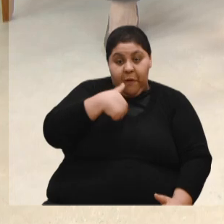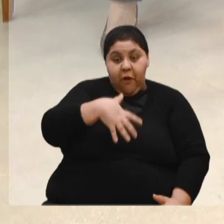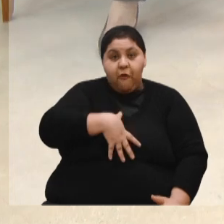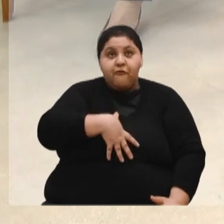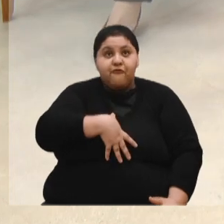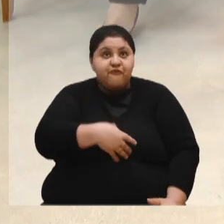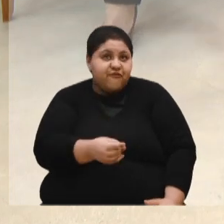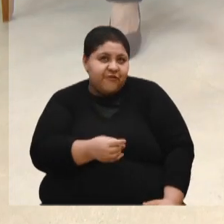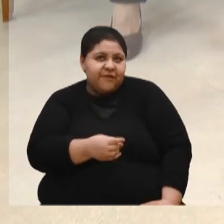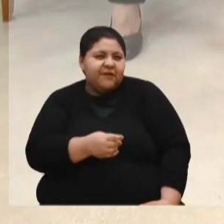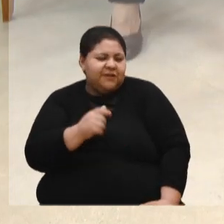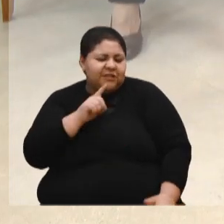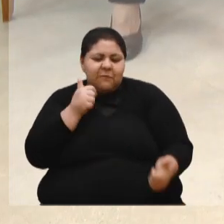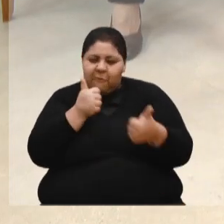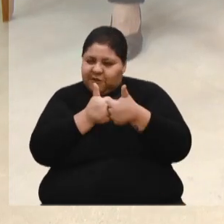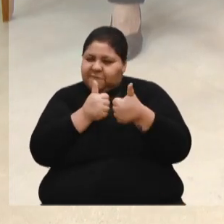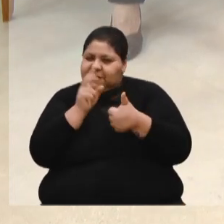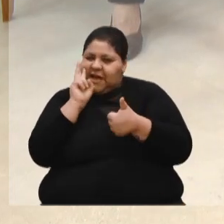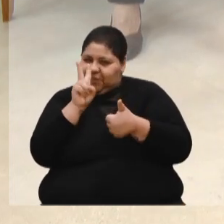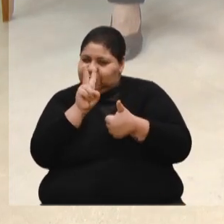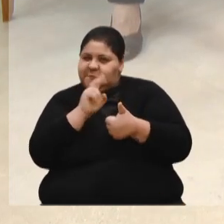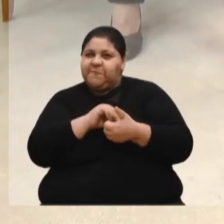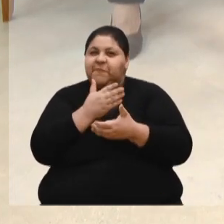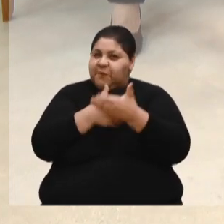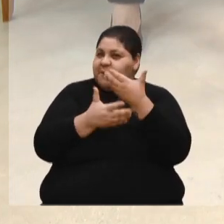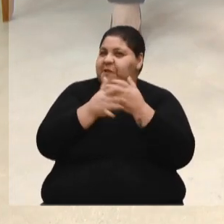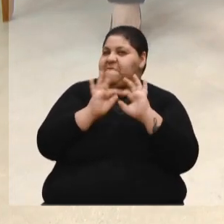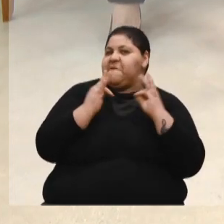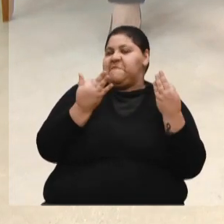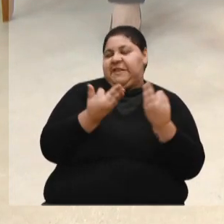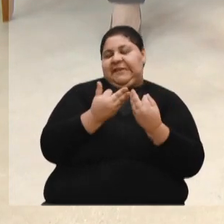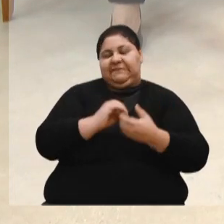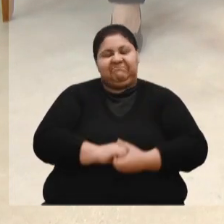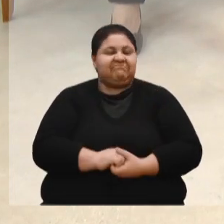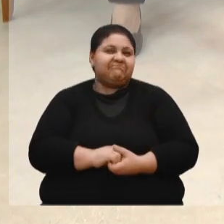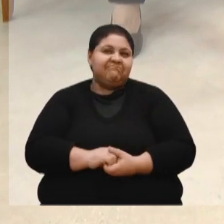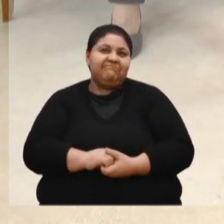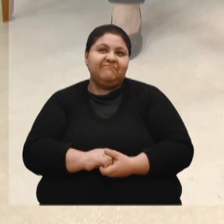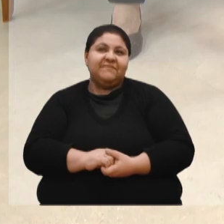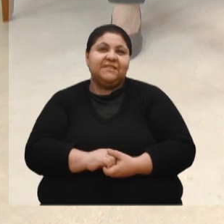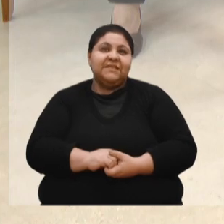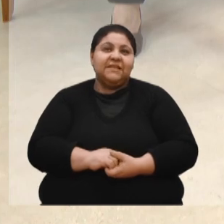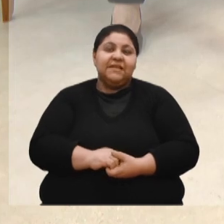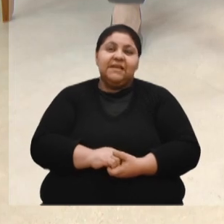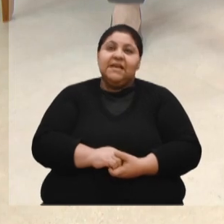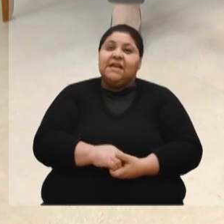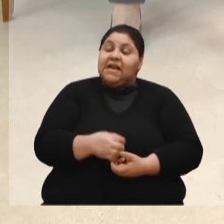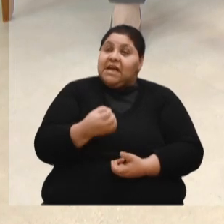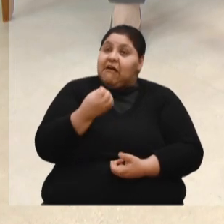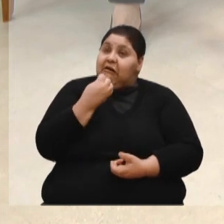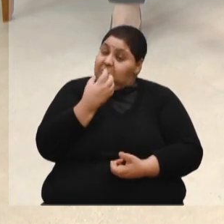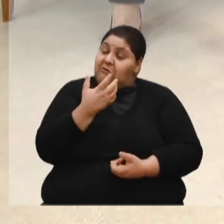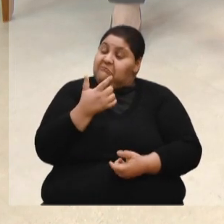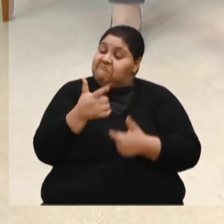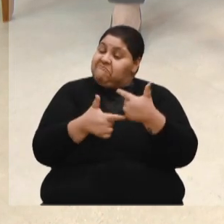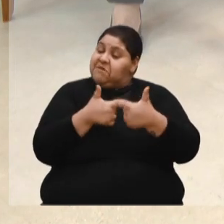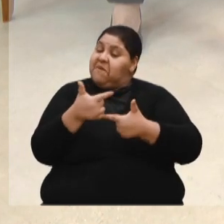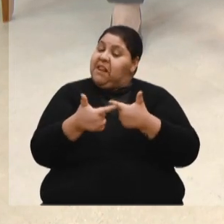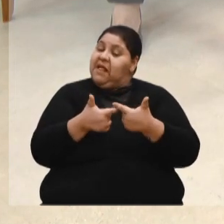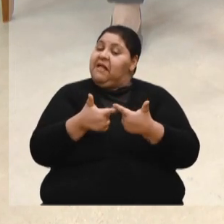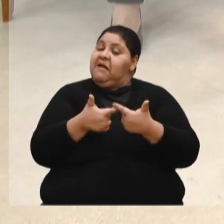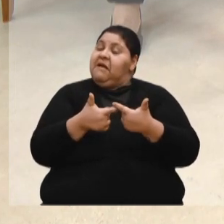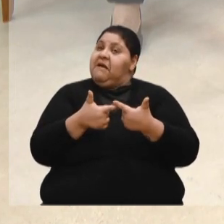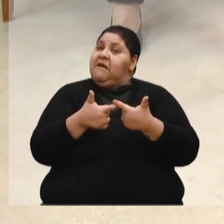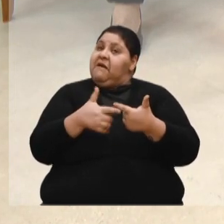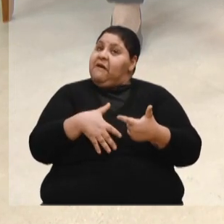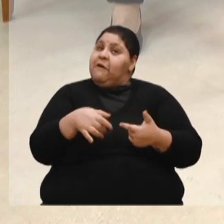eu vi que aí tinha uma proximidade, toda em família. É um desafio trabalhar com um filho,